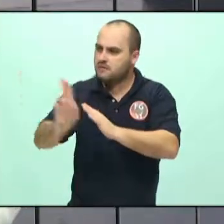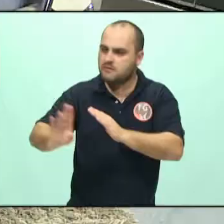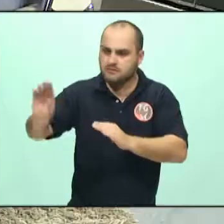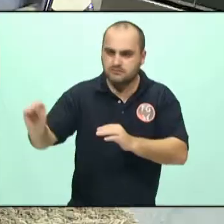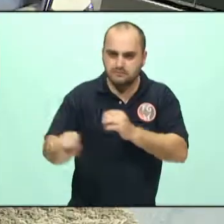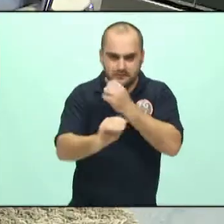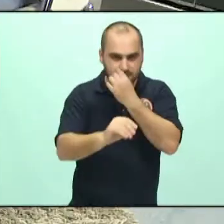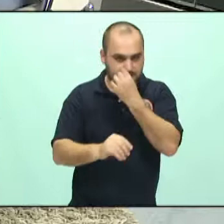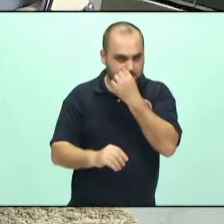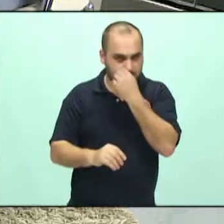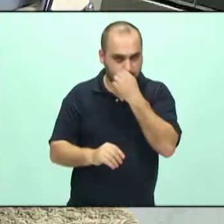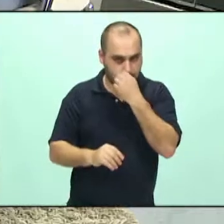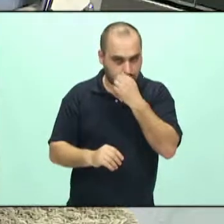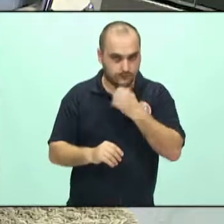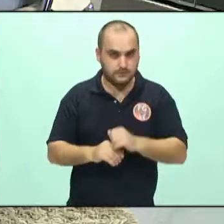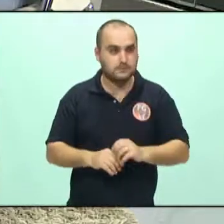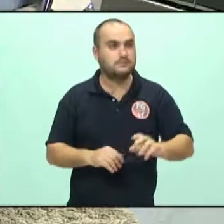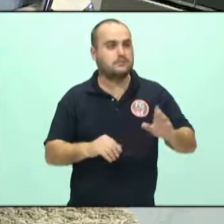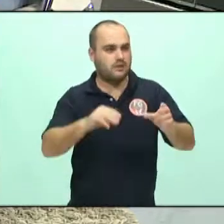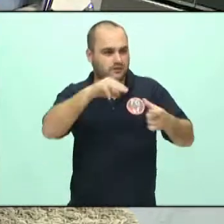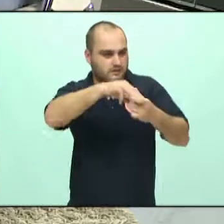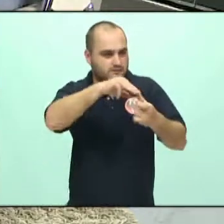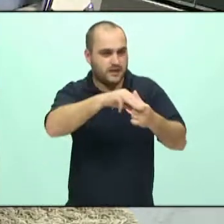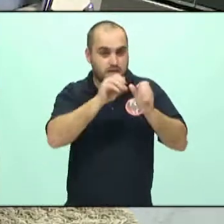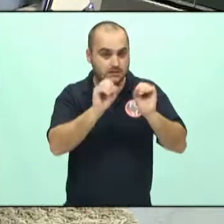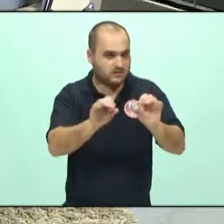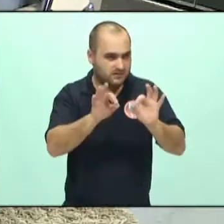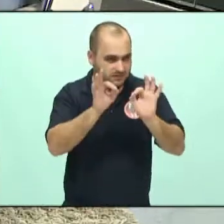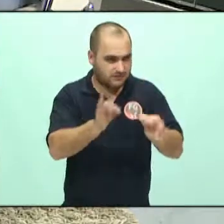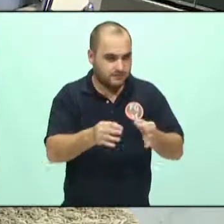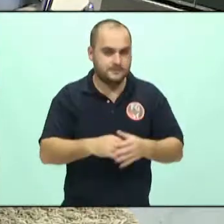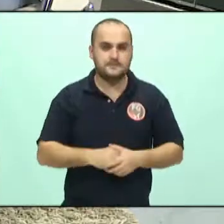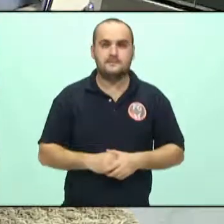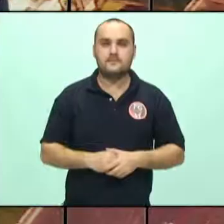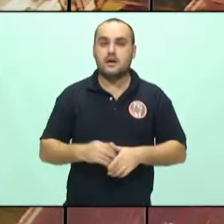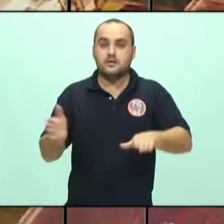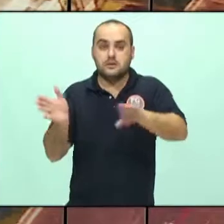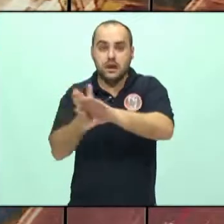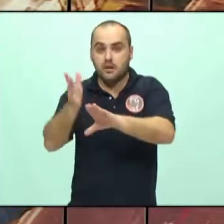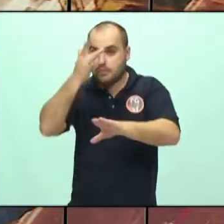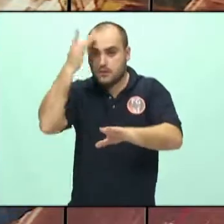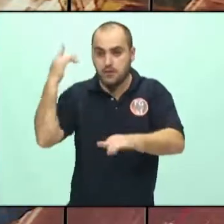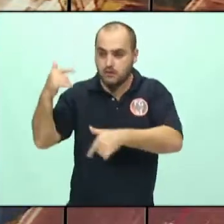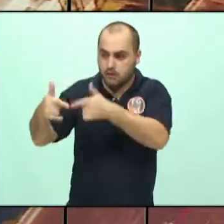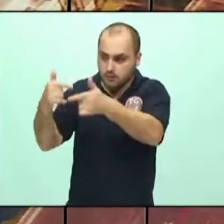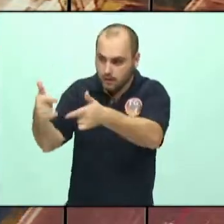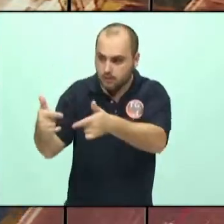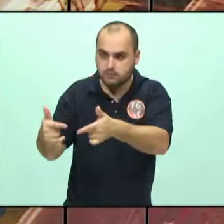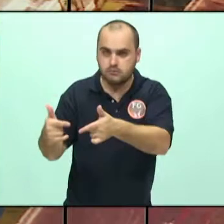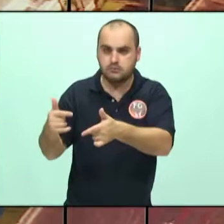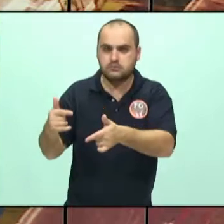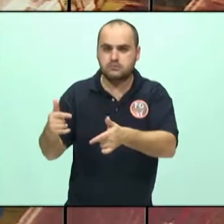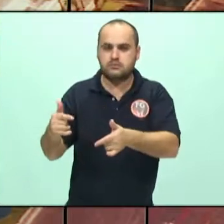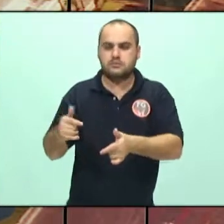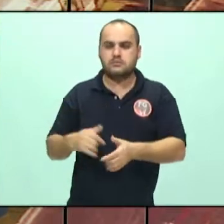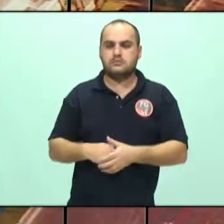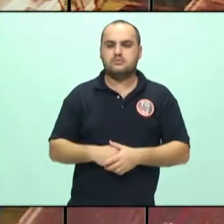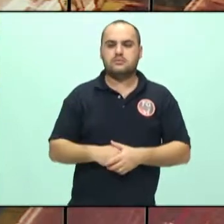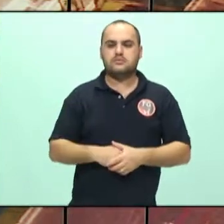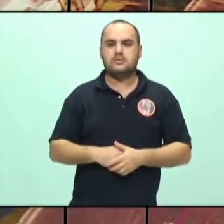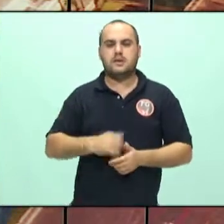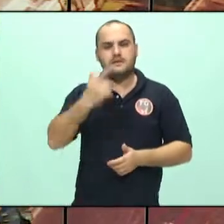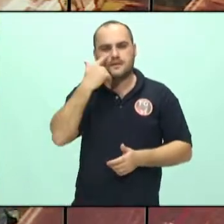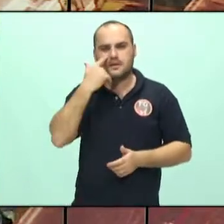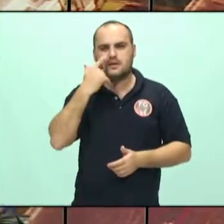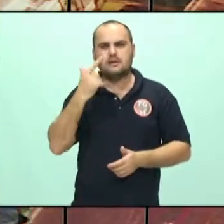chega alguém... A Univale ensina a fazer. Chega alguém do trabalho, geralmente você está em casa,